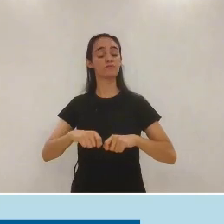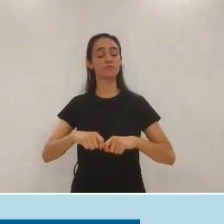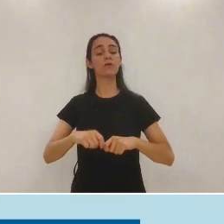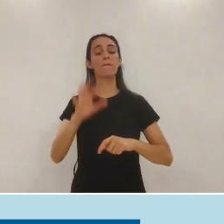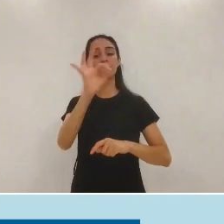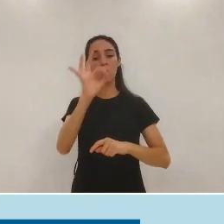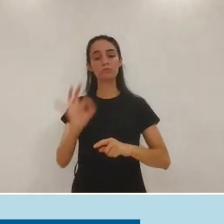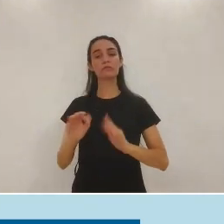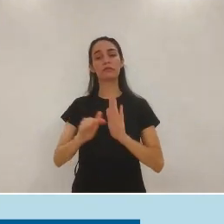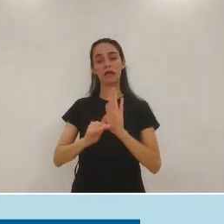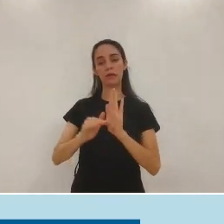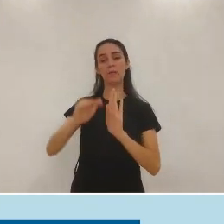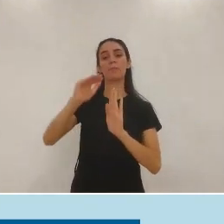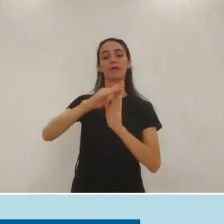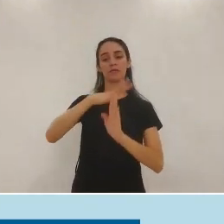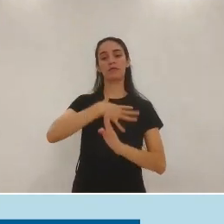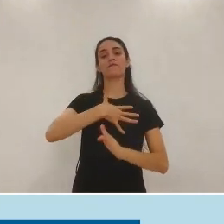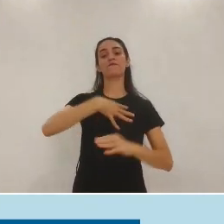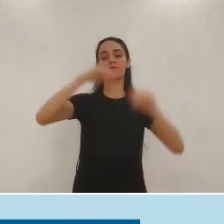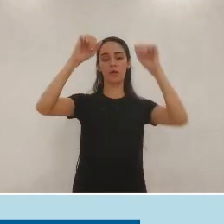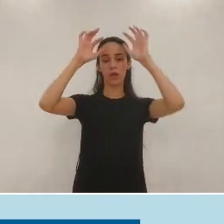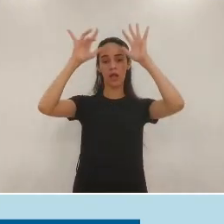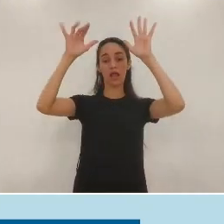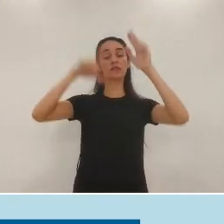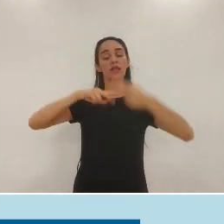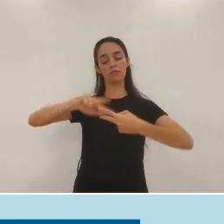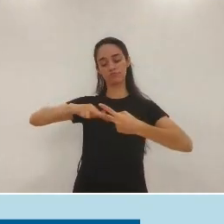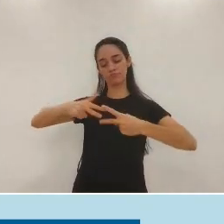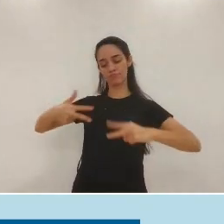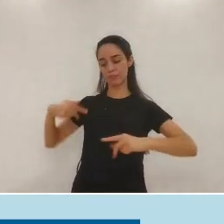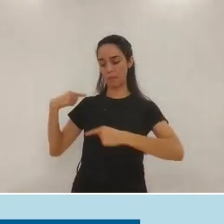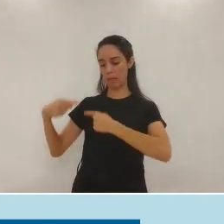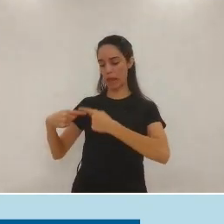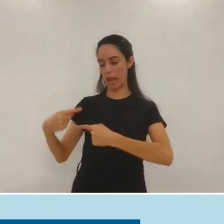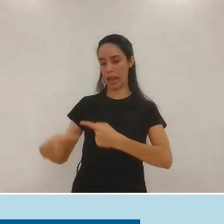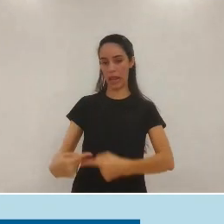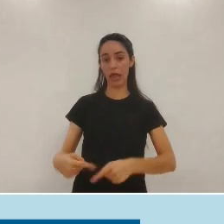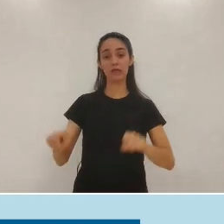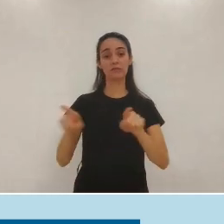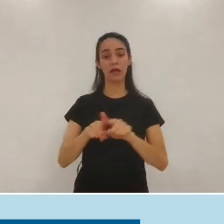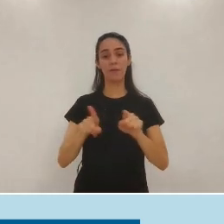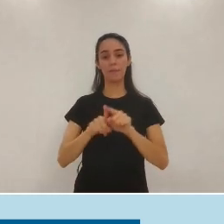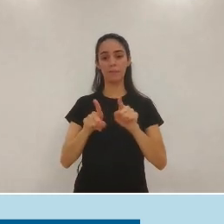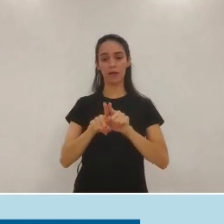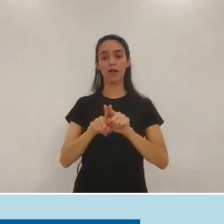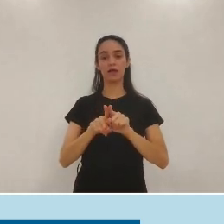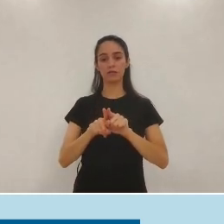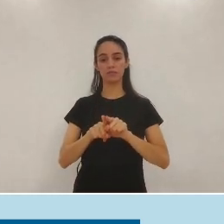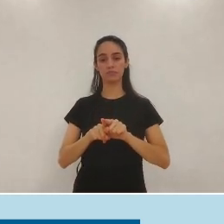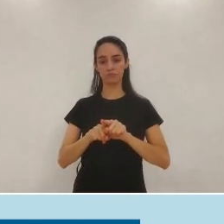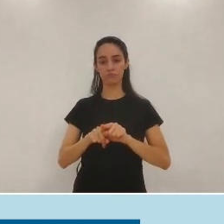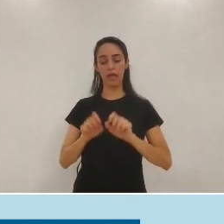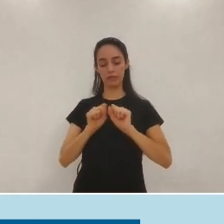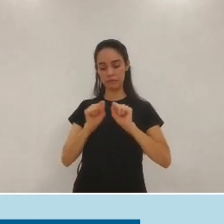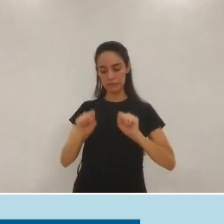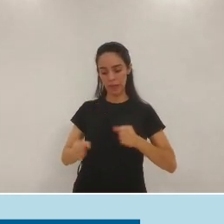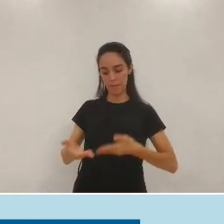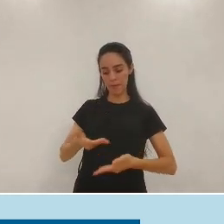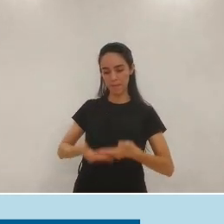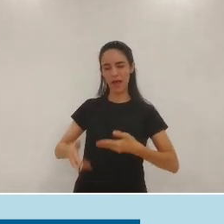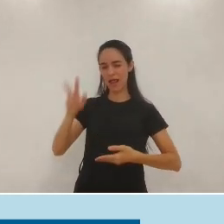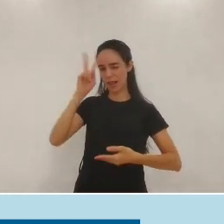ali de uma parte de linhagem biológica, hereditariedade, os sistemas compartilhados, lembra dos genes que eu falei